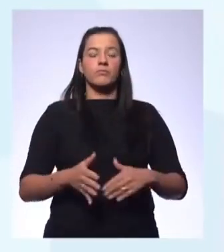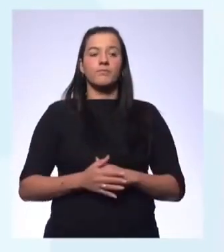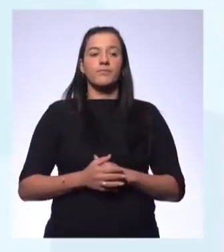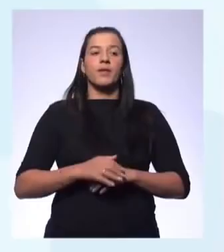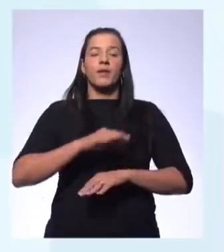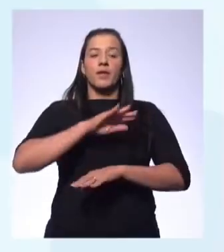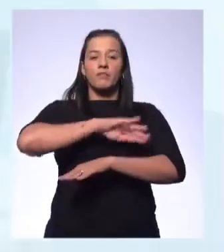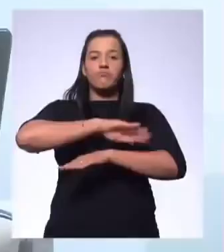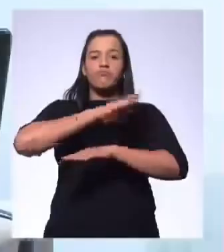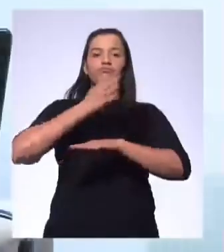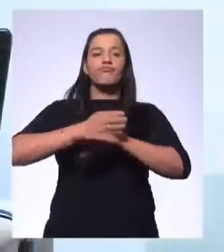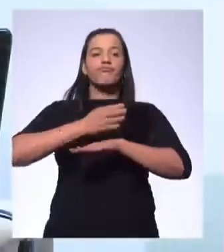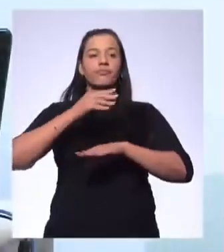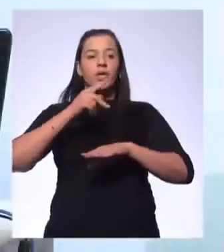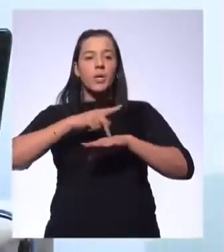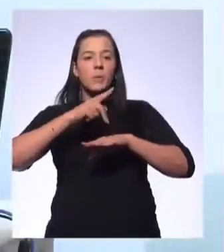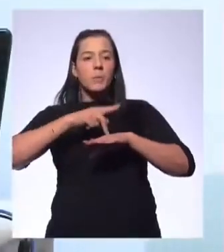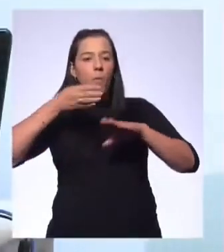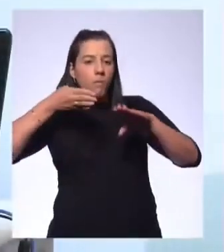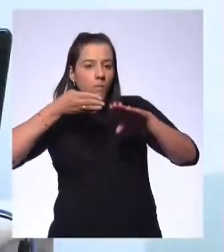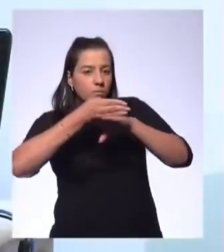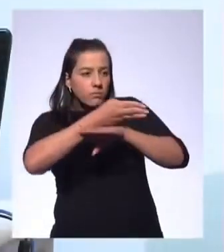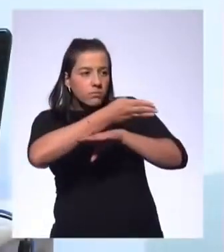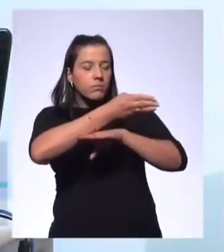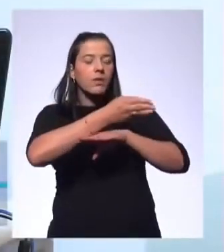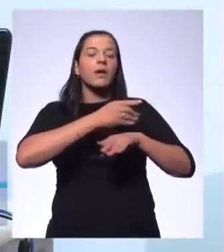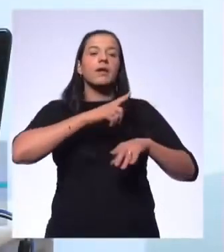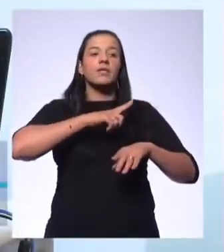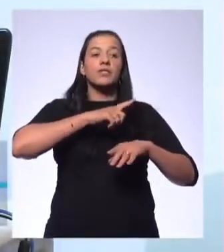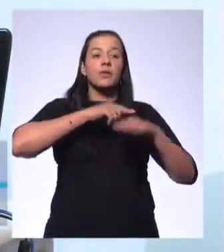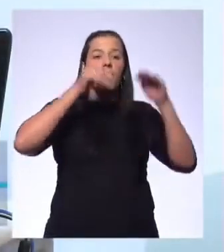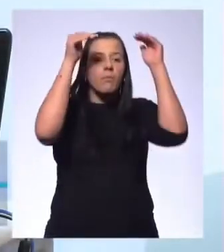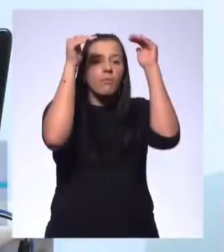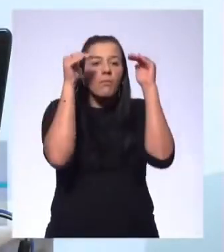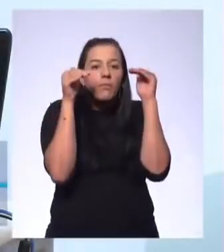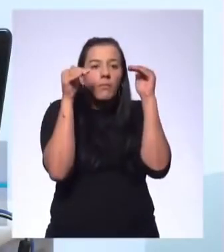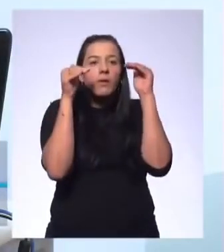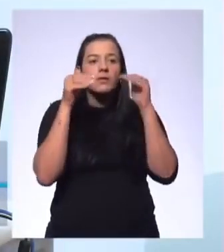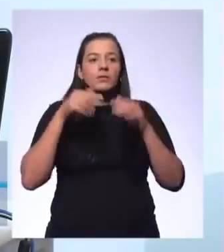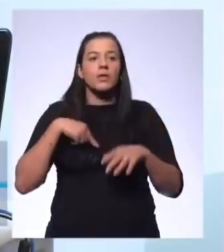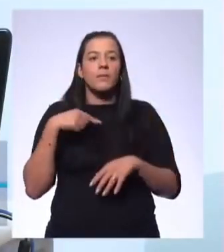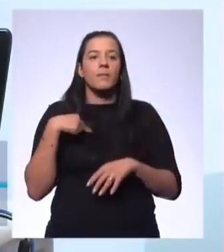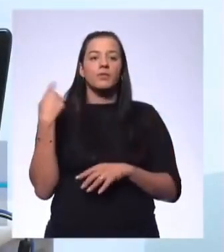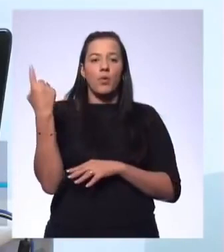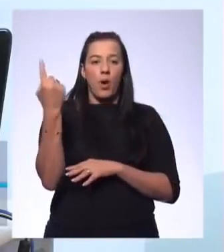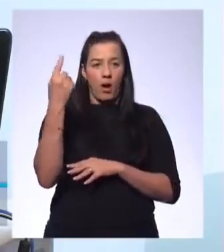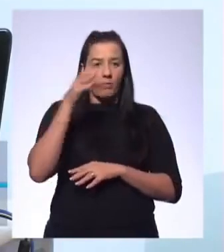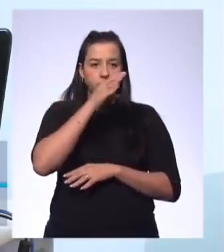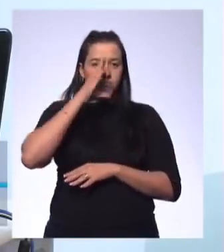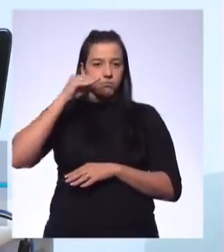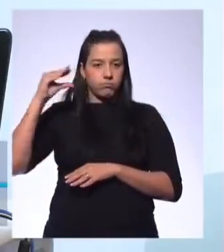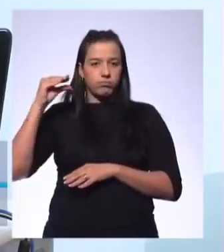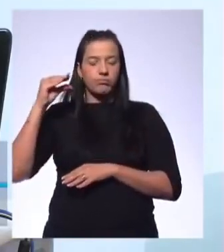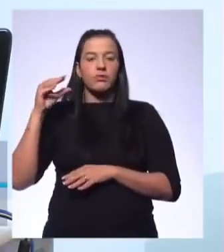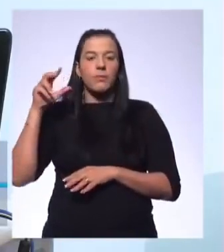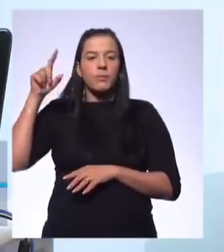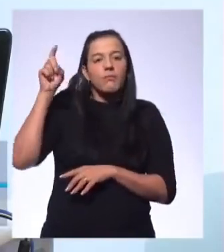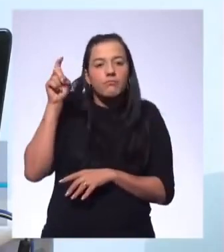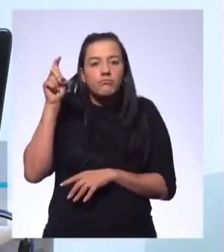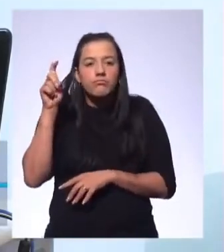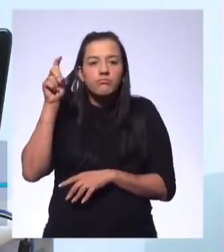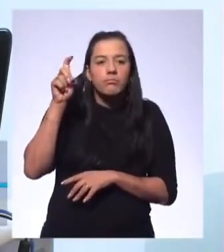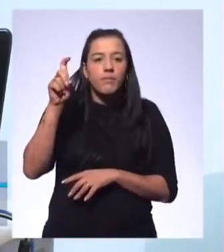carvão, a mesma coisa. Os túneis das minas de carvão eram baixos. Então, uma pessoa adulta tinha que andar agachada lá dentro. A criança não. A